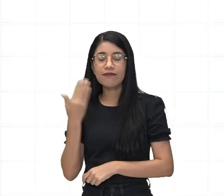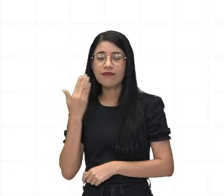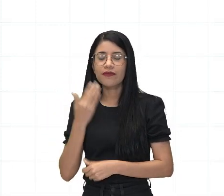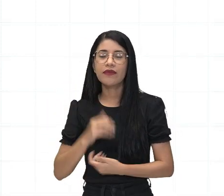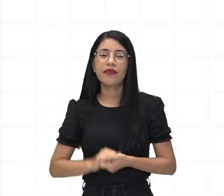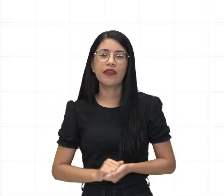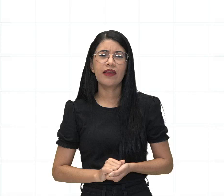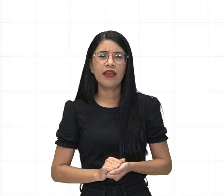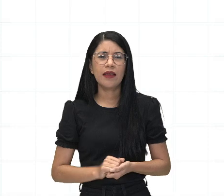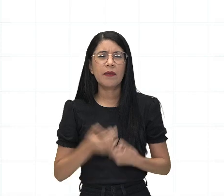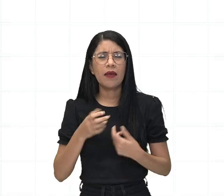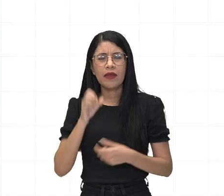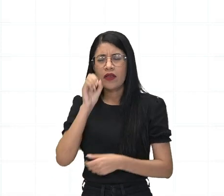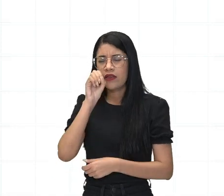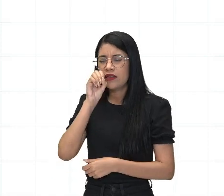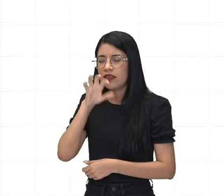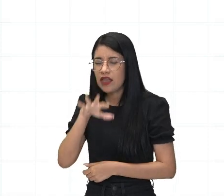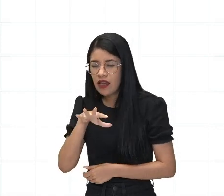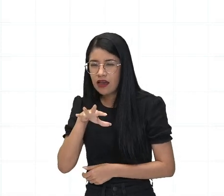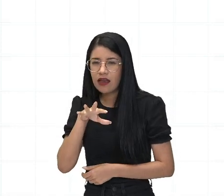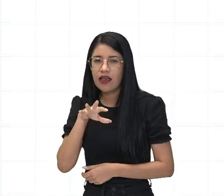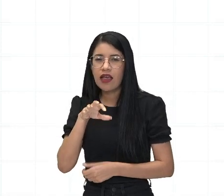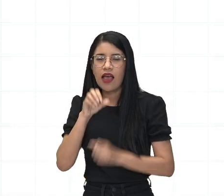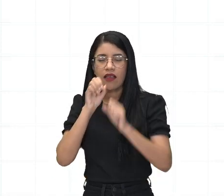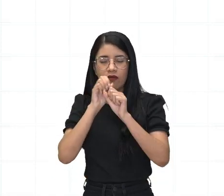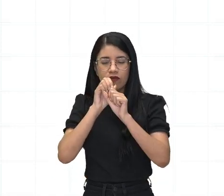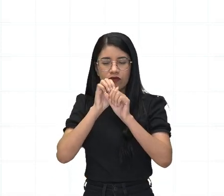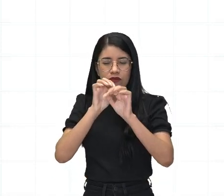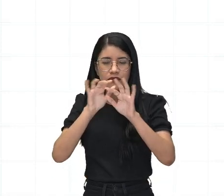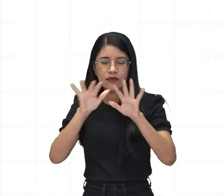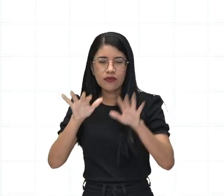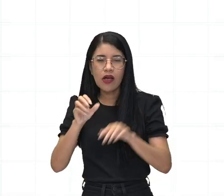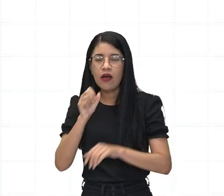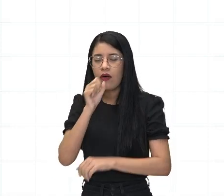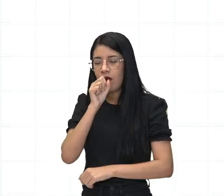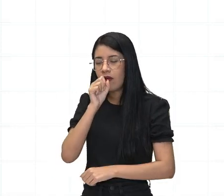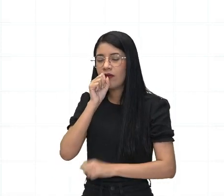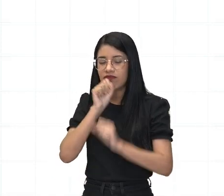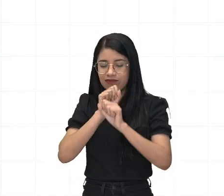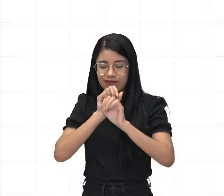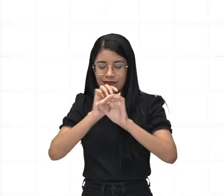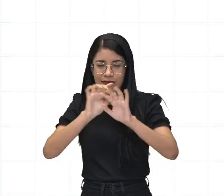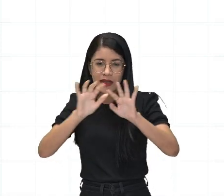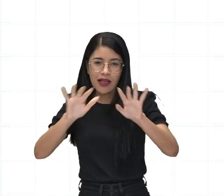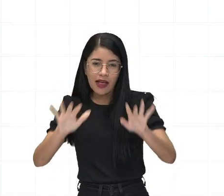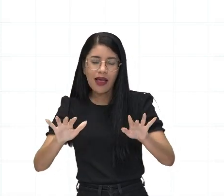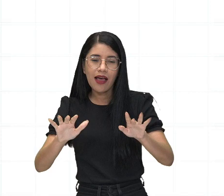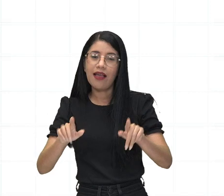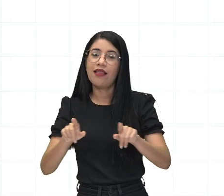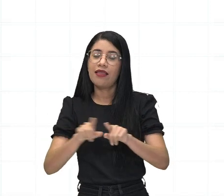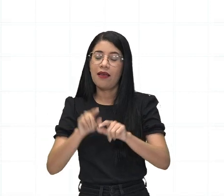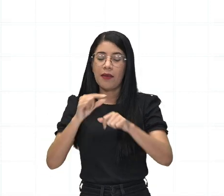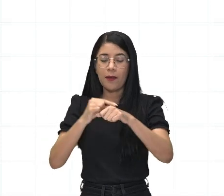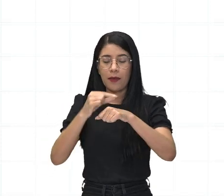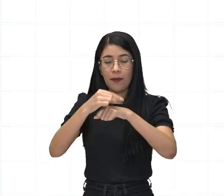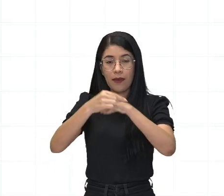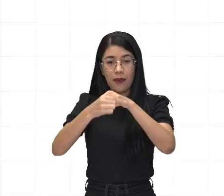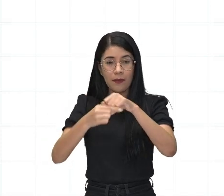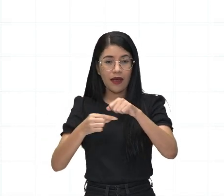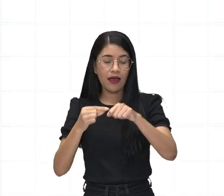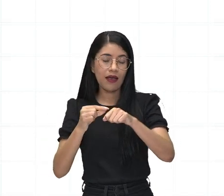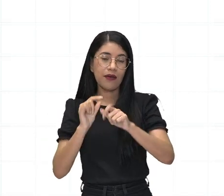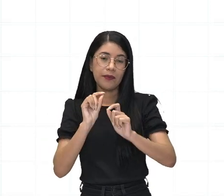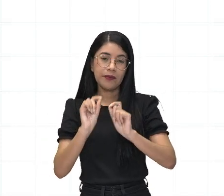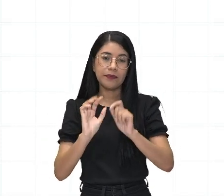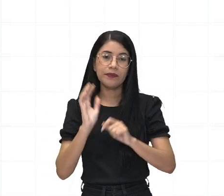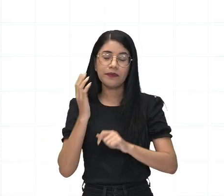você espirra no ambiente, quando você tosse? Pois é, partículas, né, que são